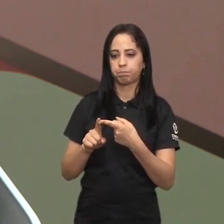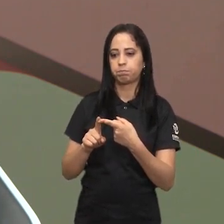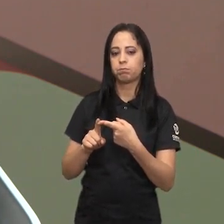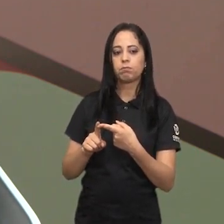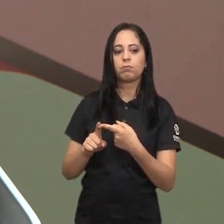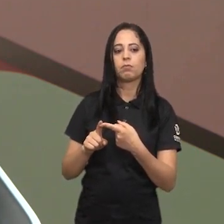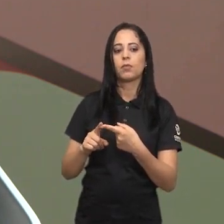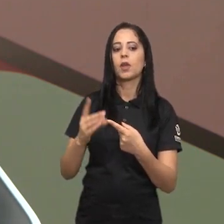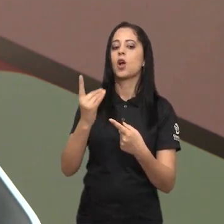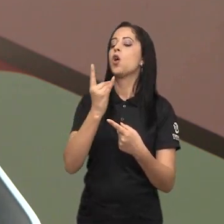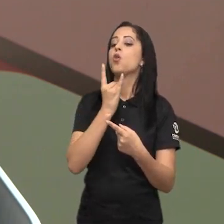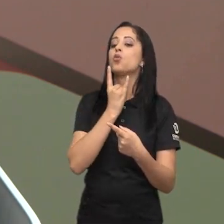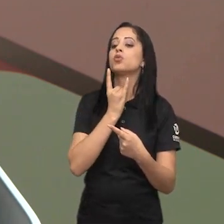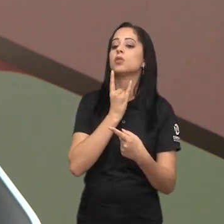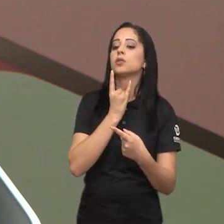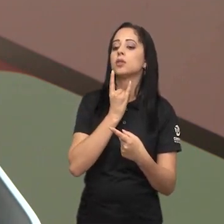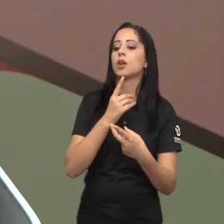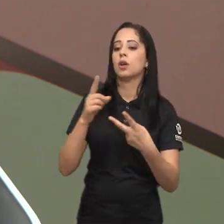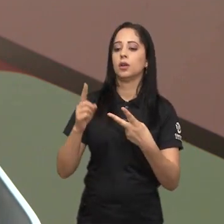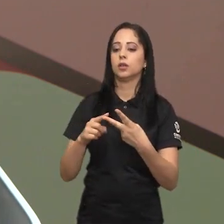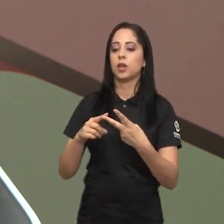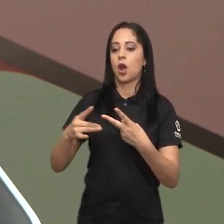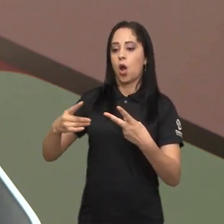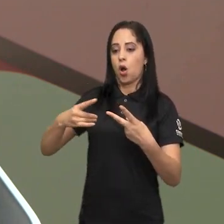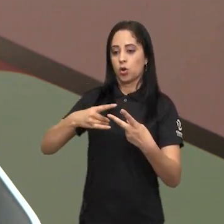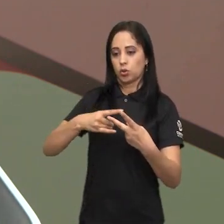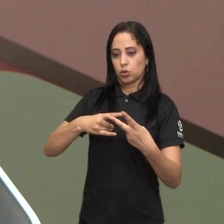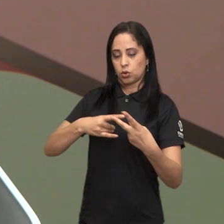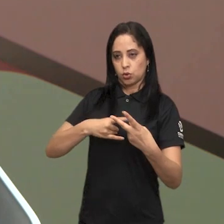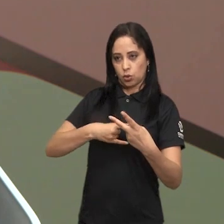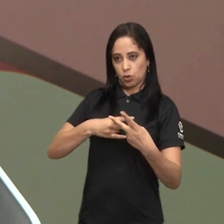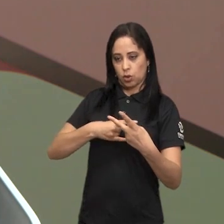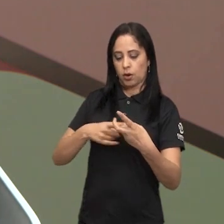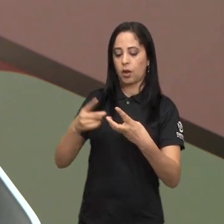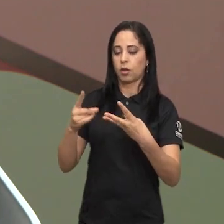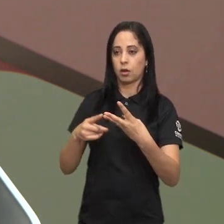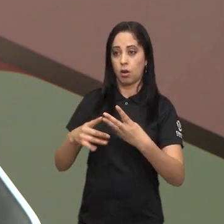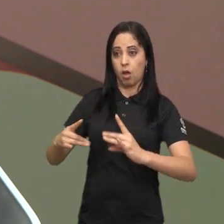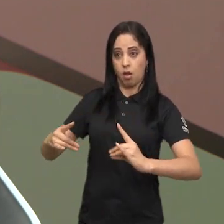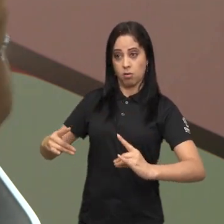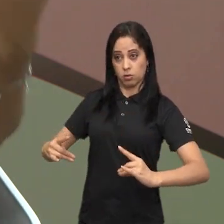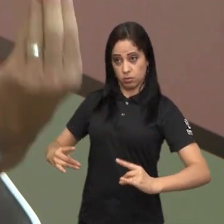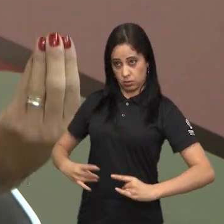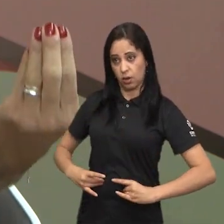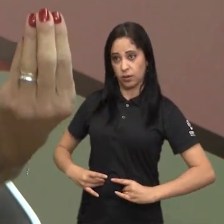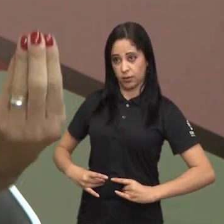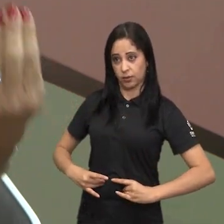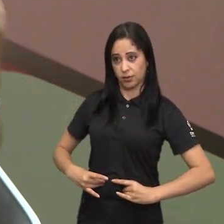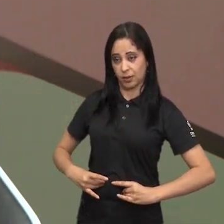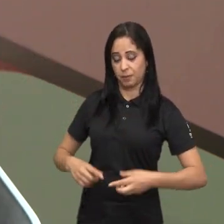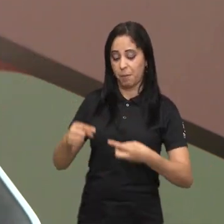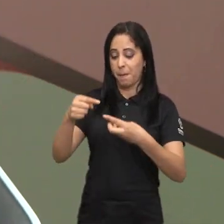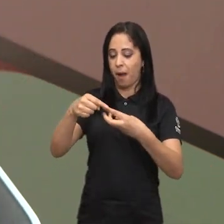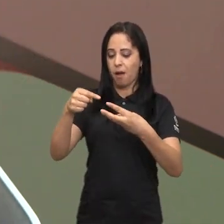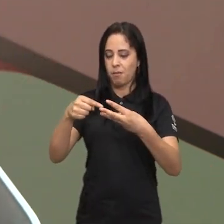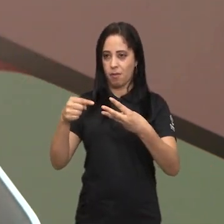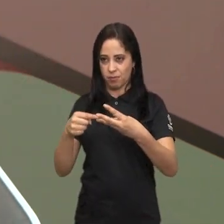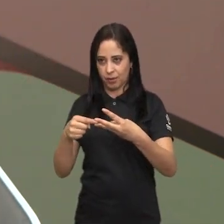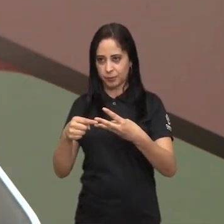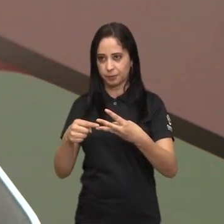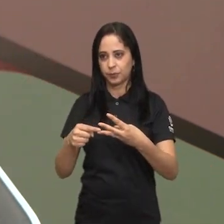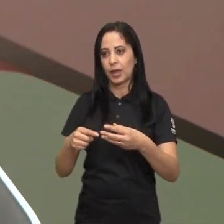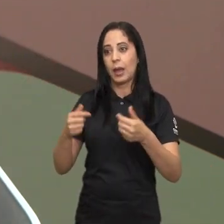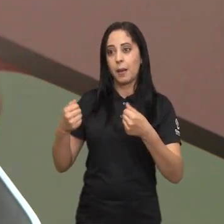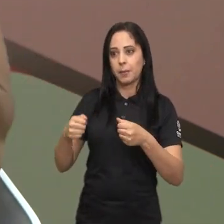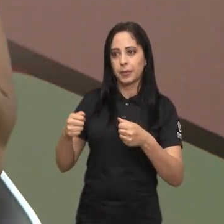a testosterona e a progesterona. Esses 3 hormônios, eles podem ser administrados de algumas